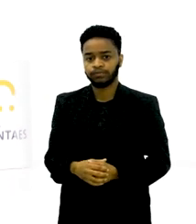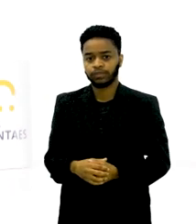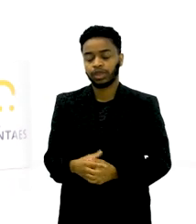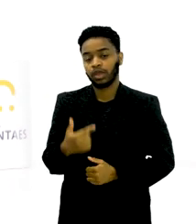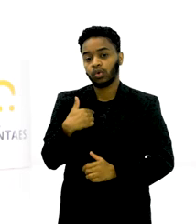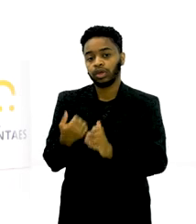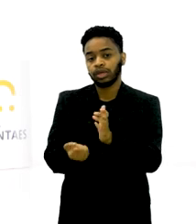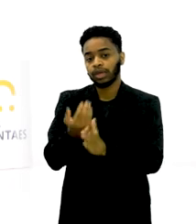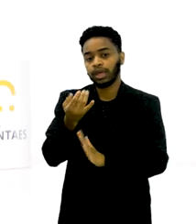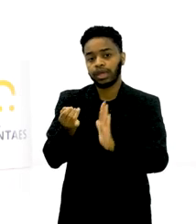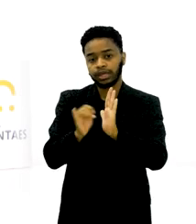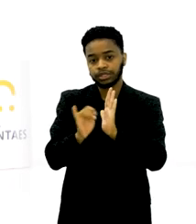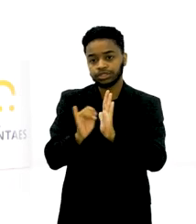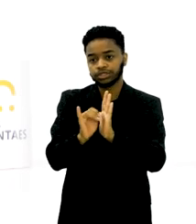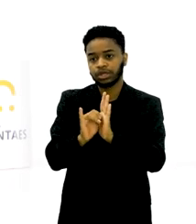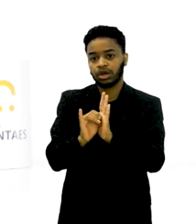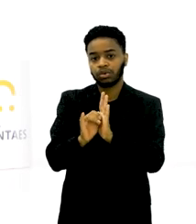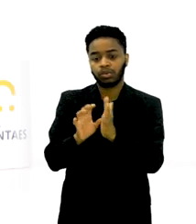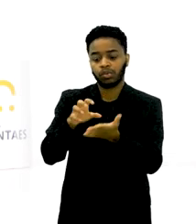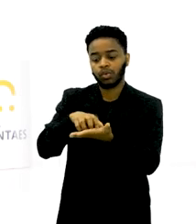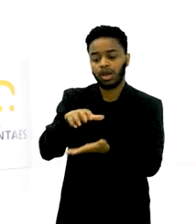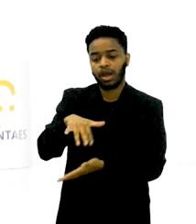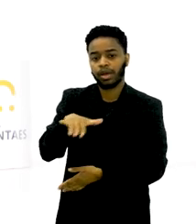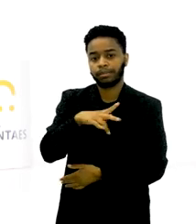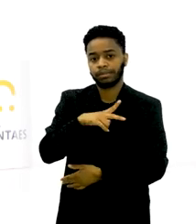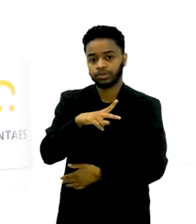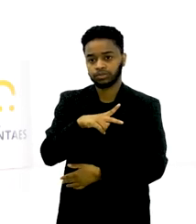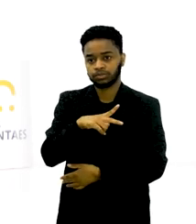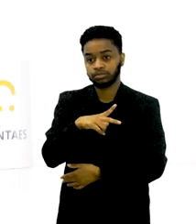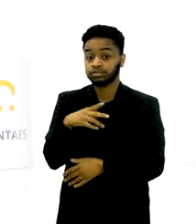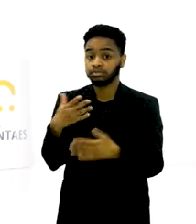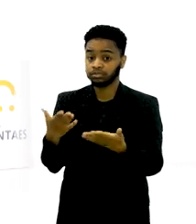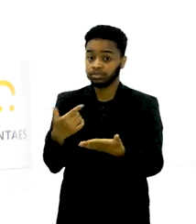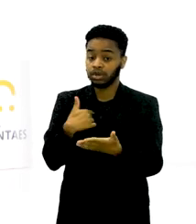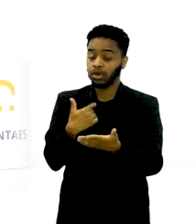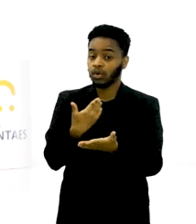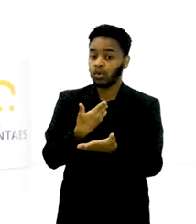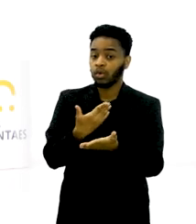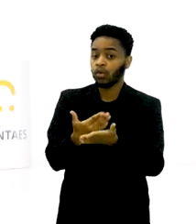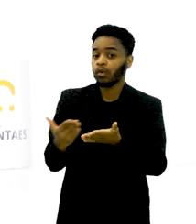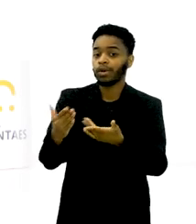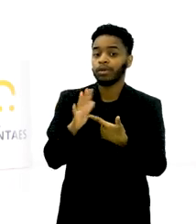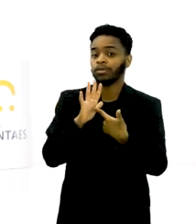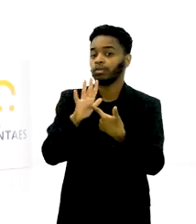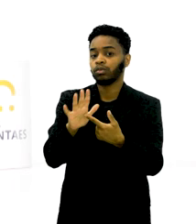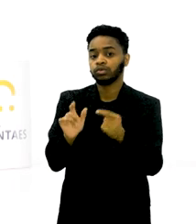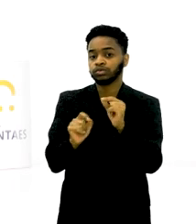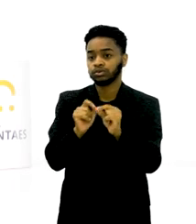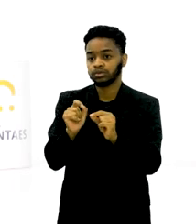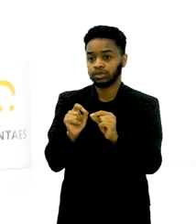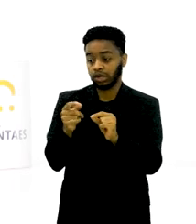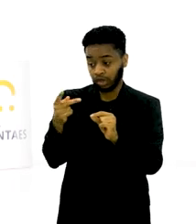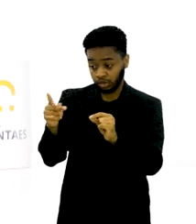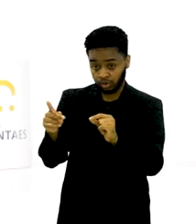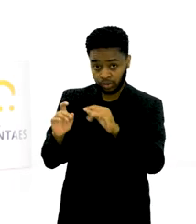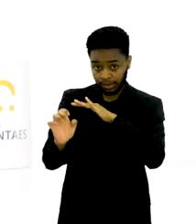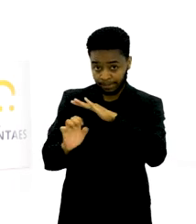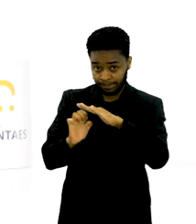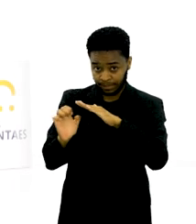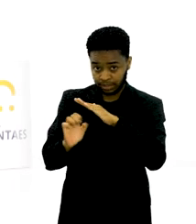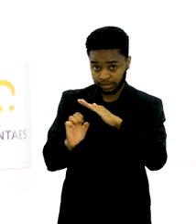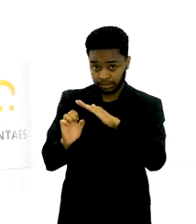vou fazer um ter um edital de um órgão privado eu já começo chamando atenção a sua